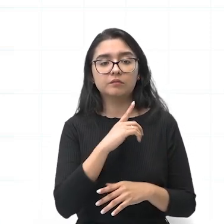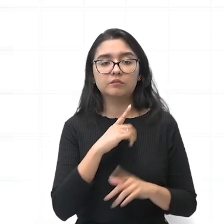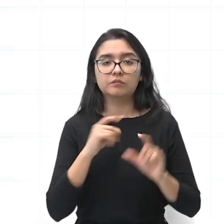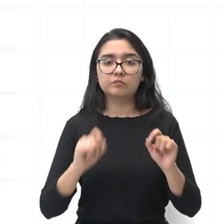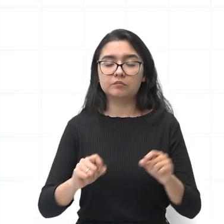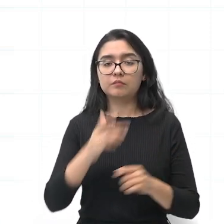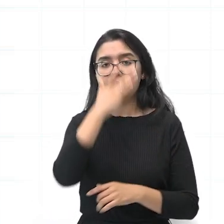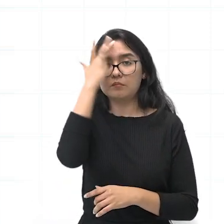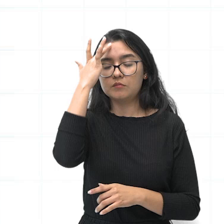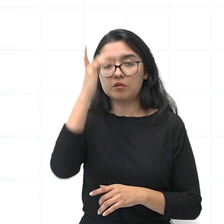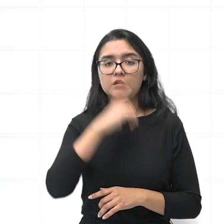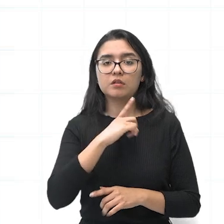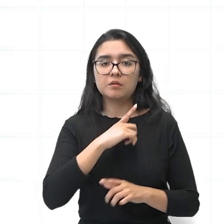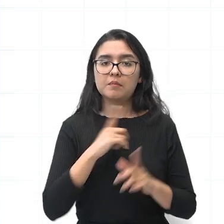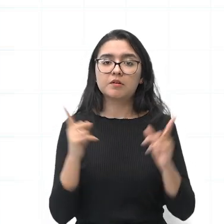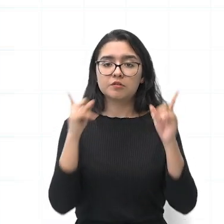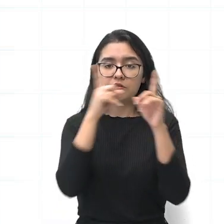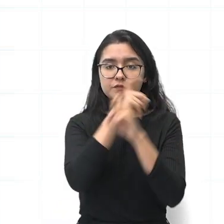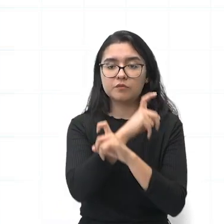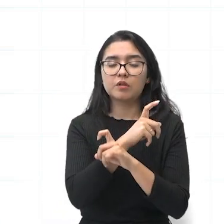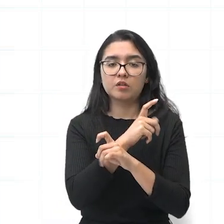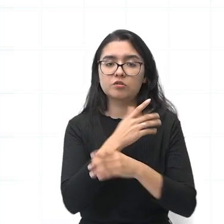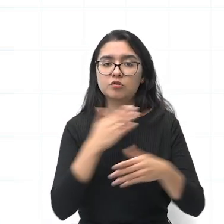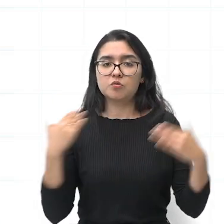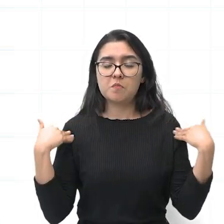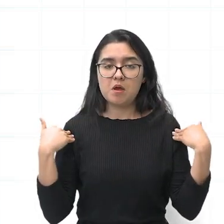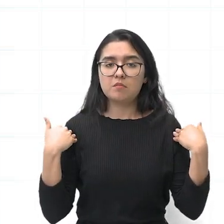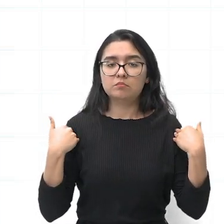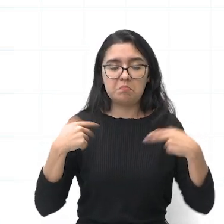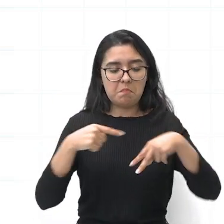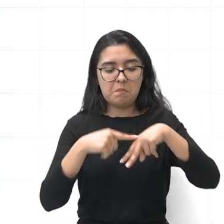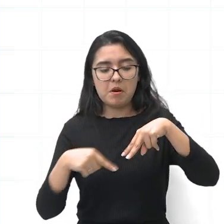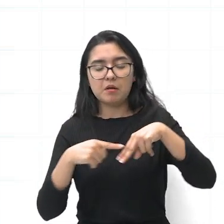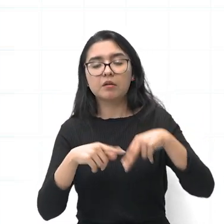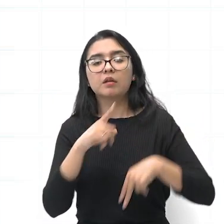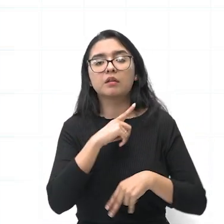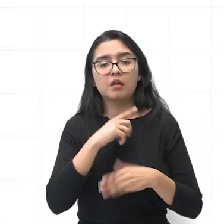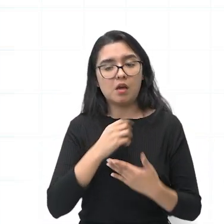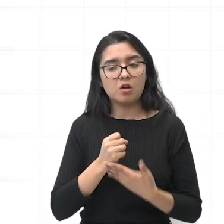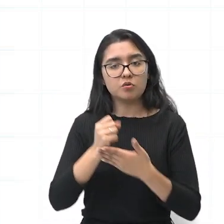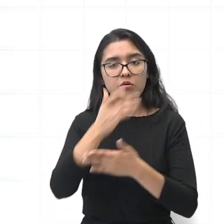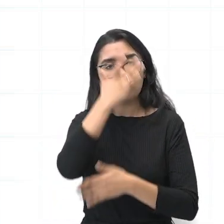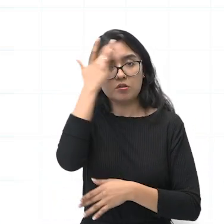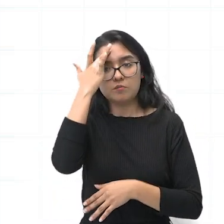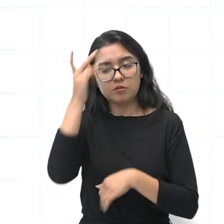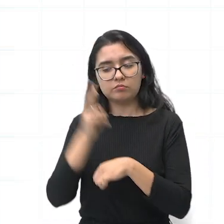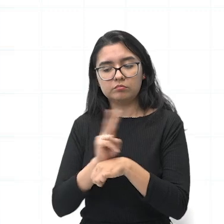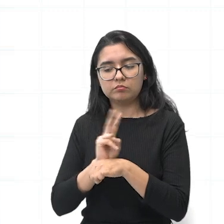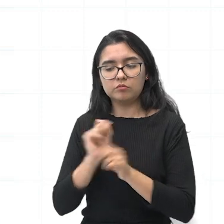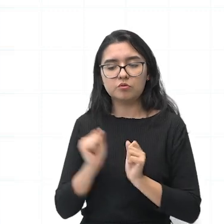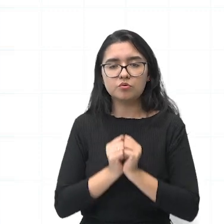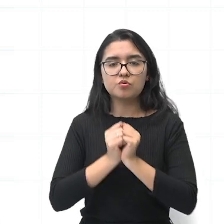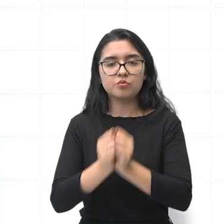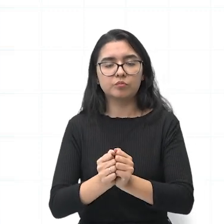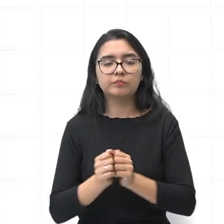do atleta com maior comprometimento de membros, a gente vai ter aí o auxílio dos calheiros e das calhas. Perfeito? Bom,